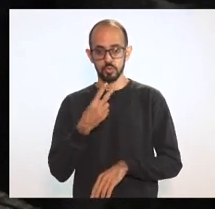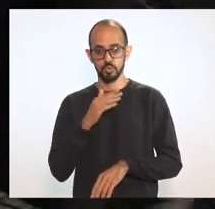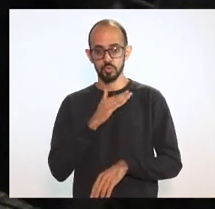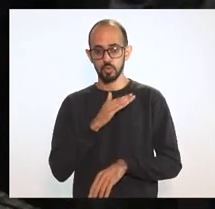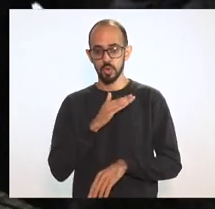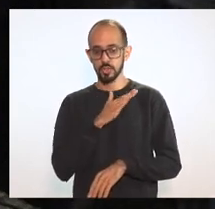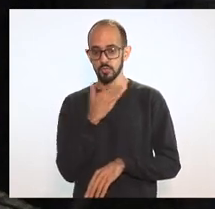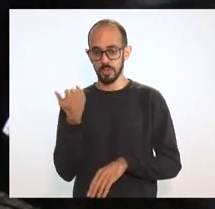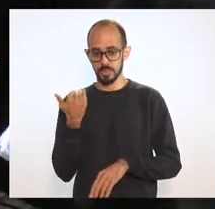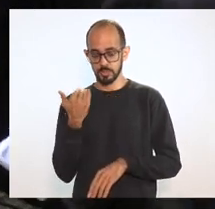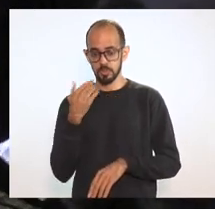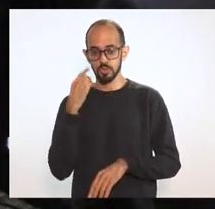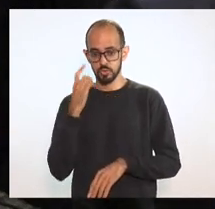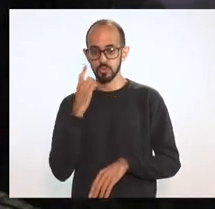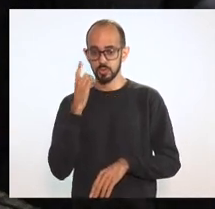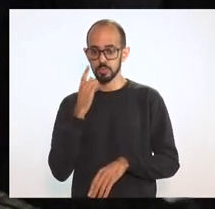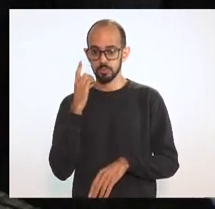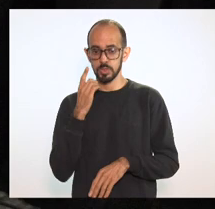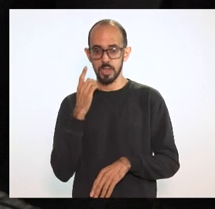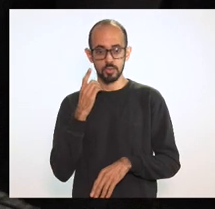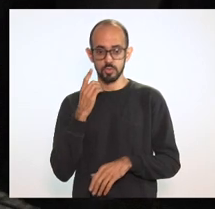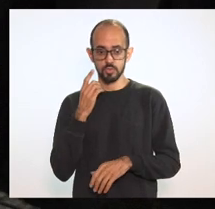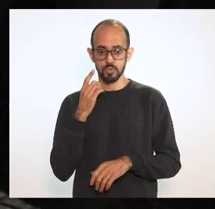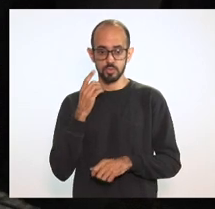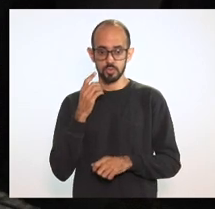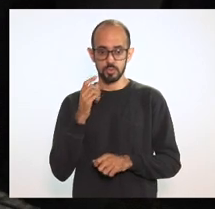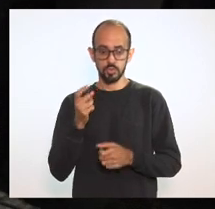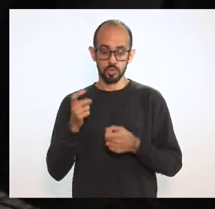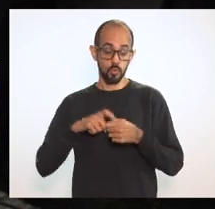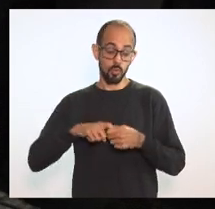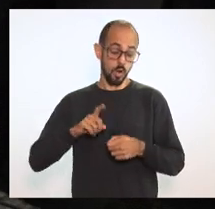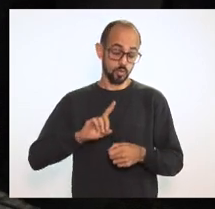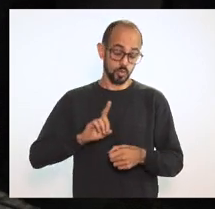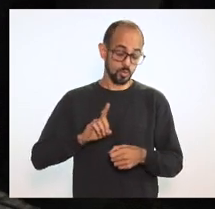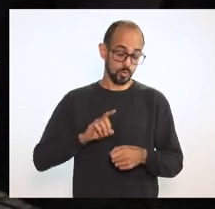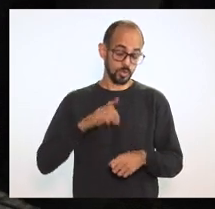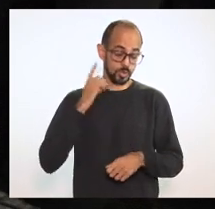irreparáveis do Covid-19, que foi o deputado João Peixoto,